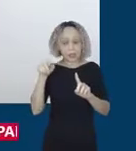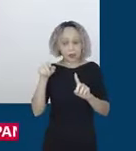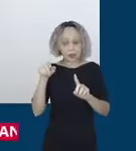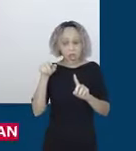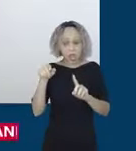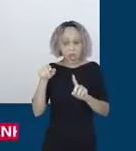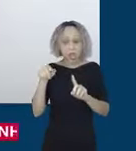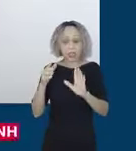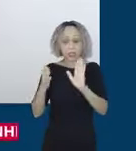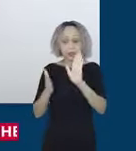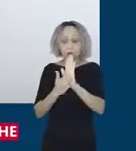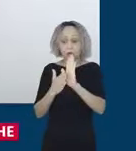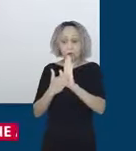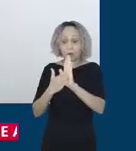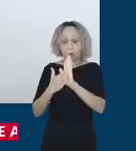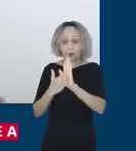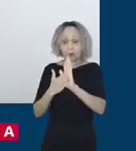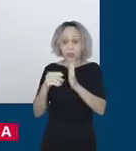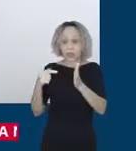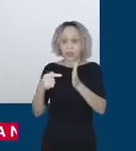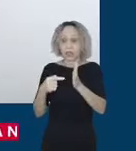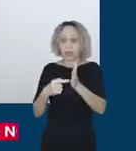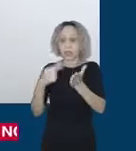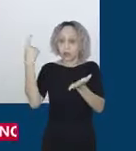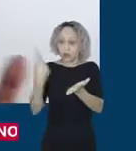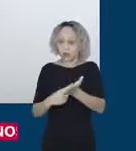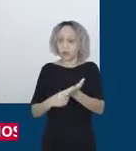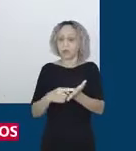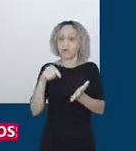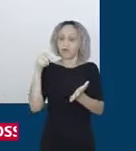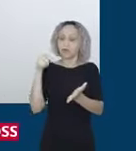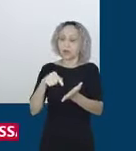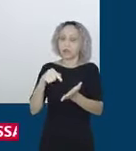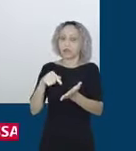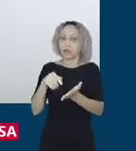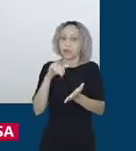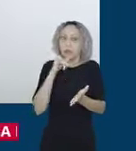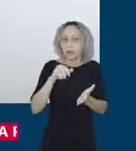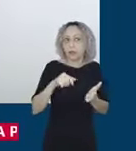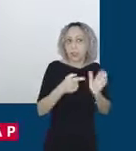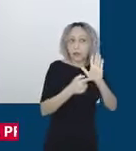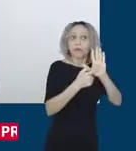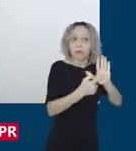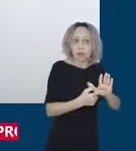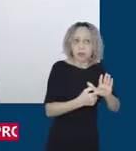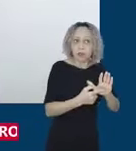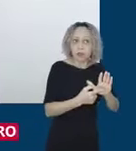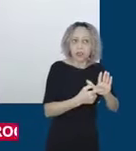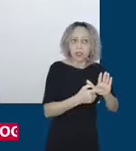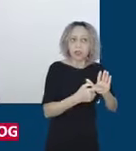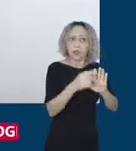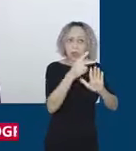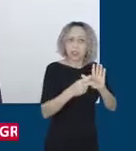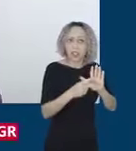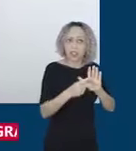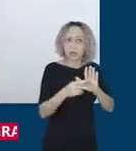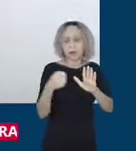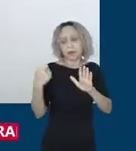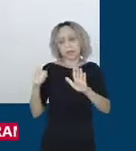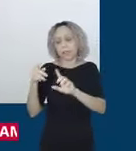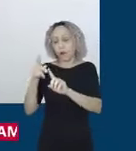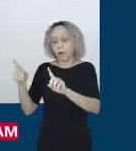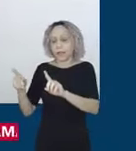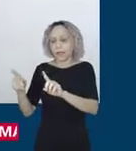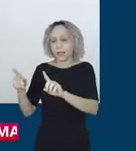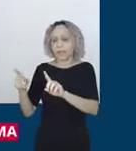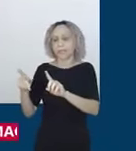você apresentar o projeto, mas tem que pautar, né? Se não pauta, não avançamos. Que é o que está faltando da abordagem policial. Mas me parece que